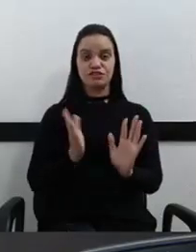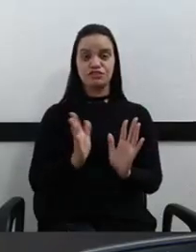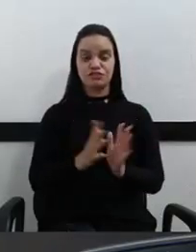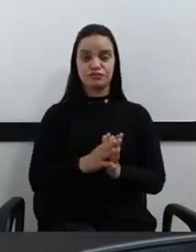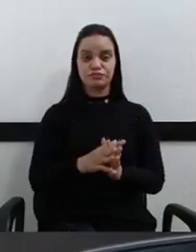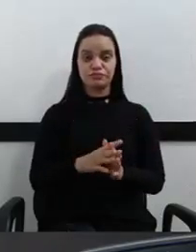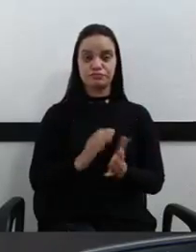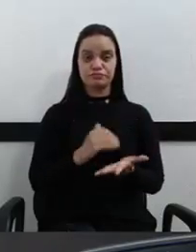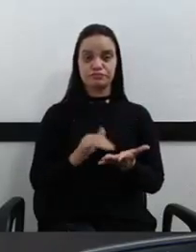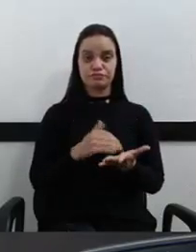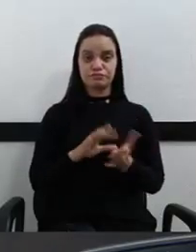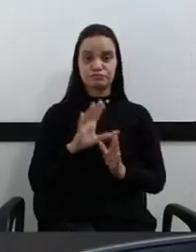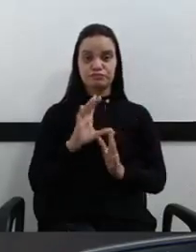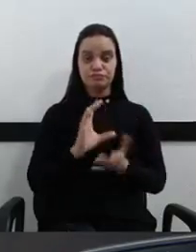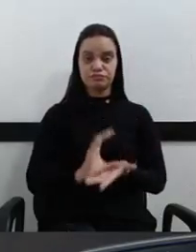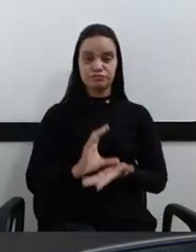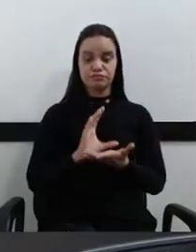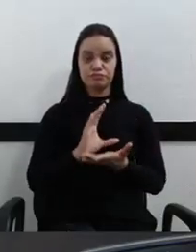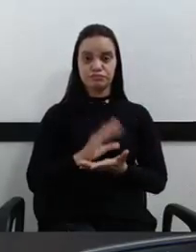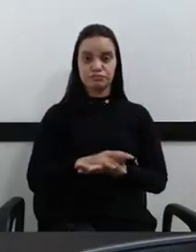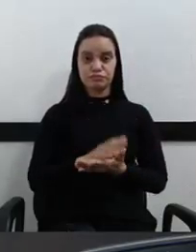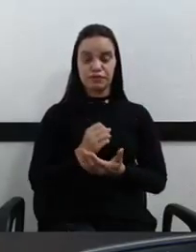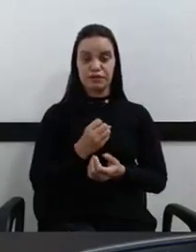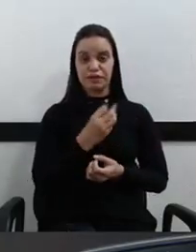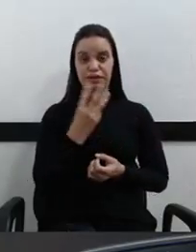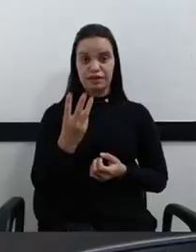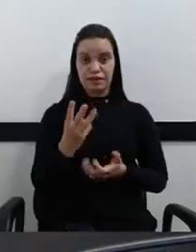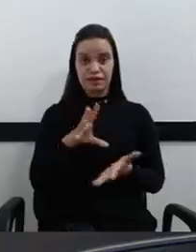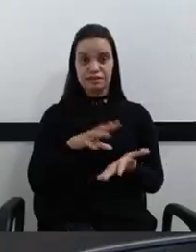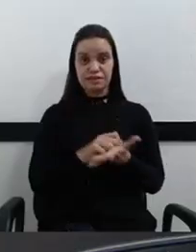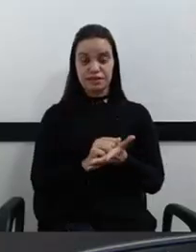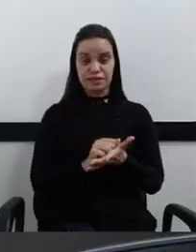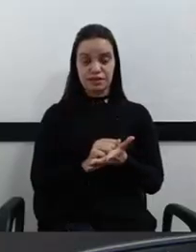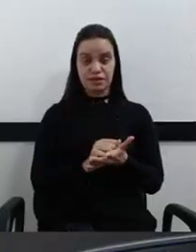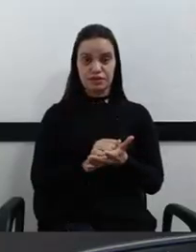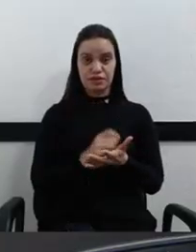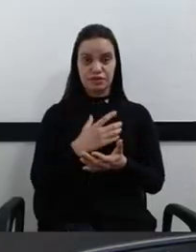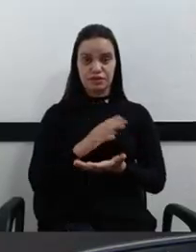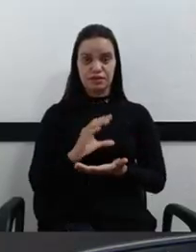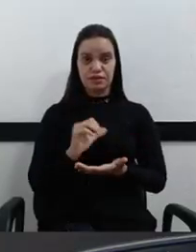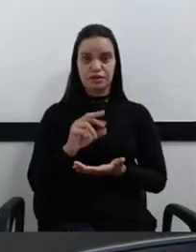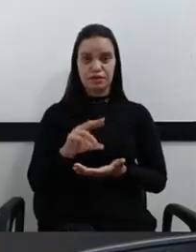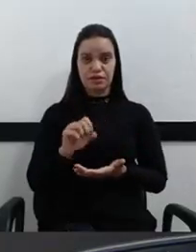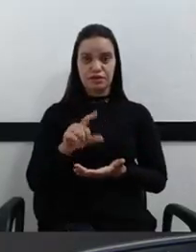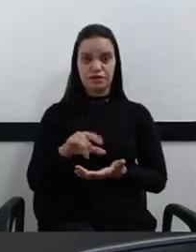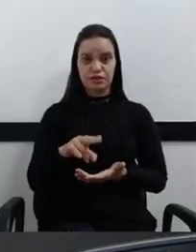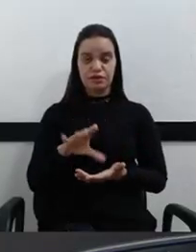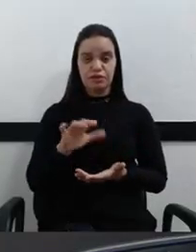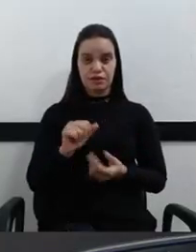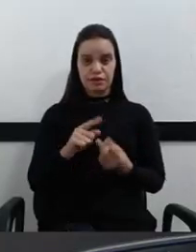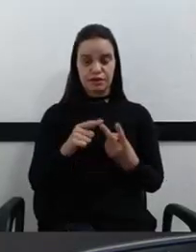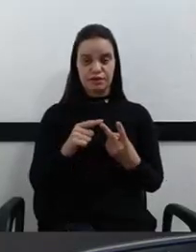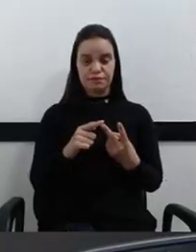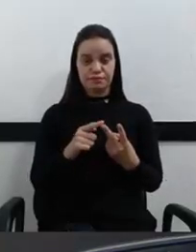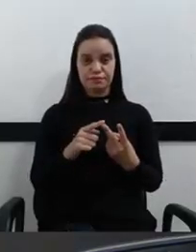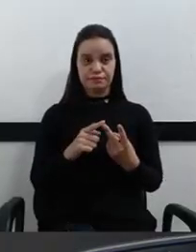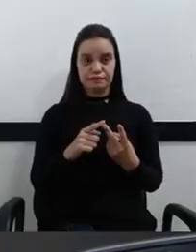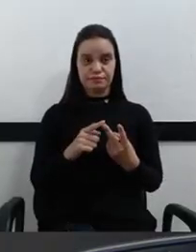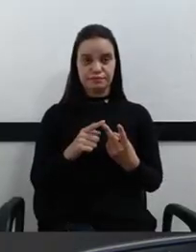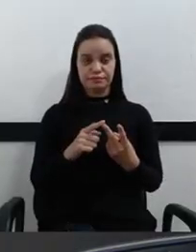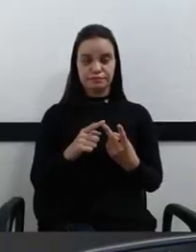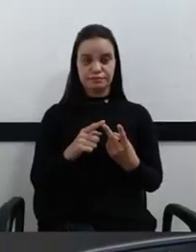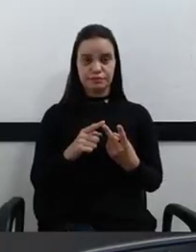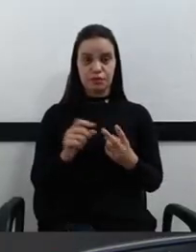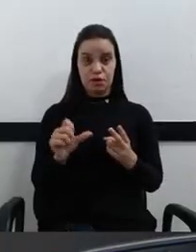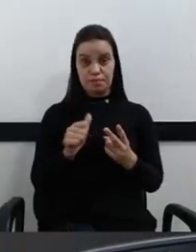Secretaria do Conselho Superior fez juntar aos atos comprovantes de 3 inscrições, a saber, a excelentíssima conselheira Carolina Silveira Lobianco e Souza,